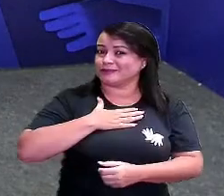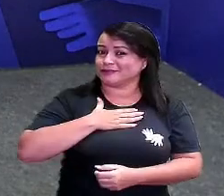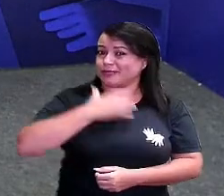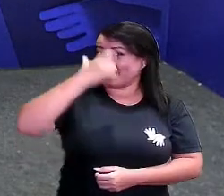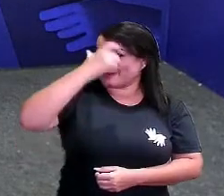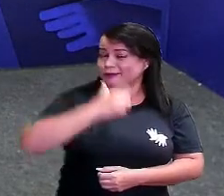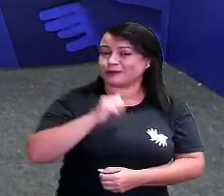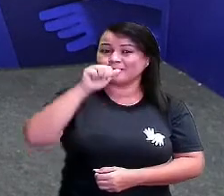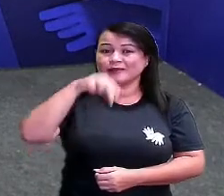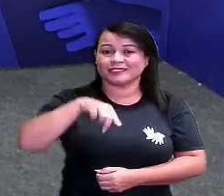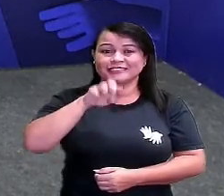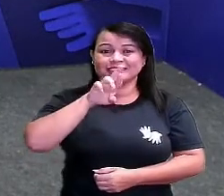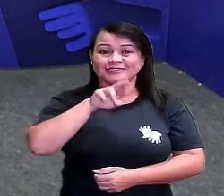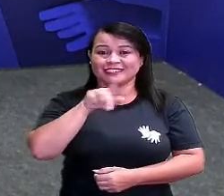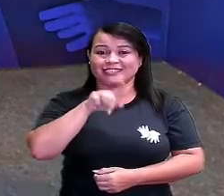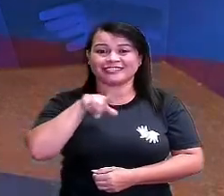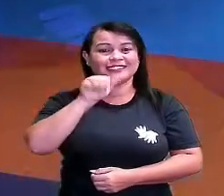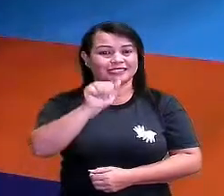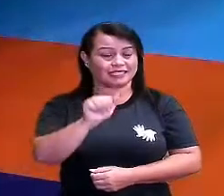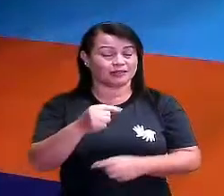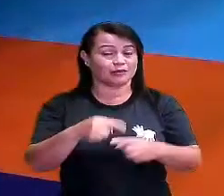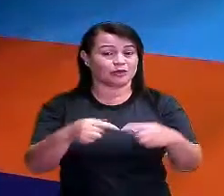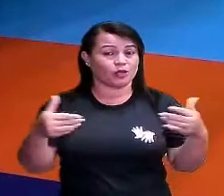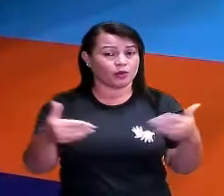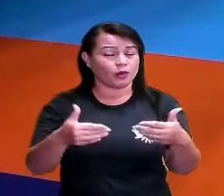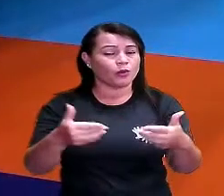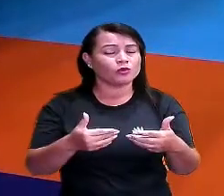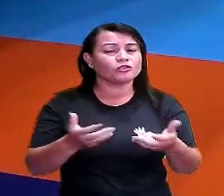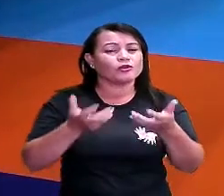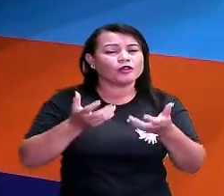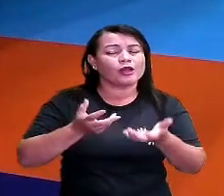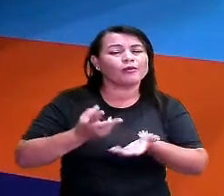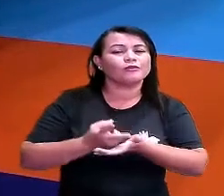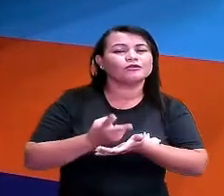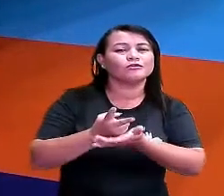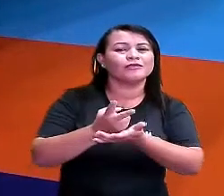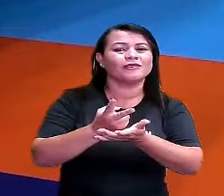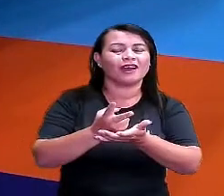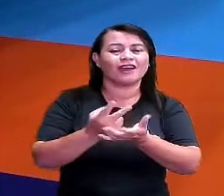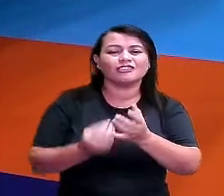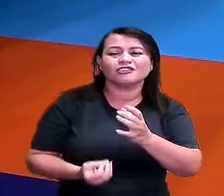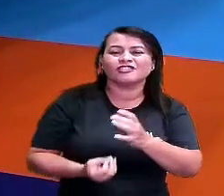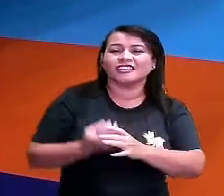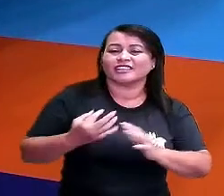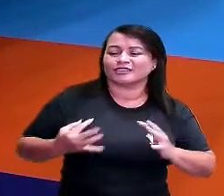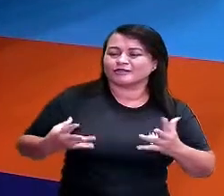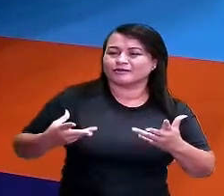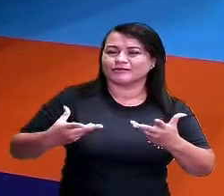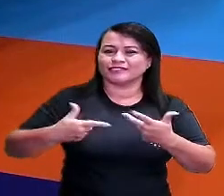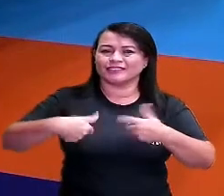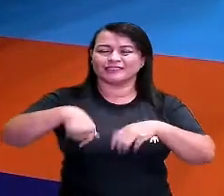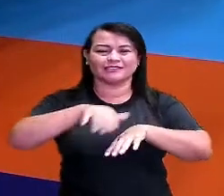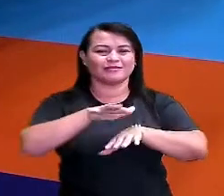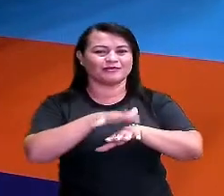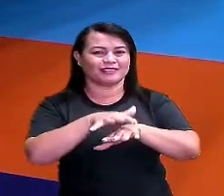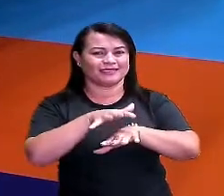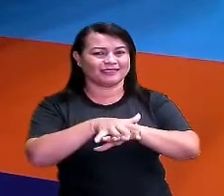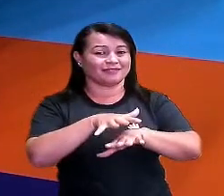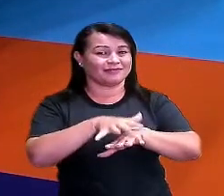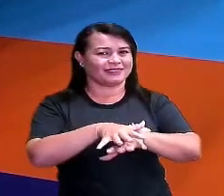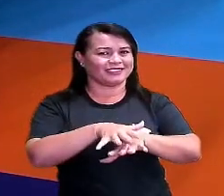comigo, Andresa Sacramento, porque hoje eu quero continuar desvendando os mistérios